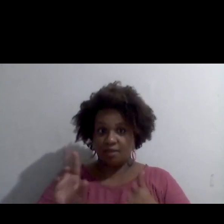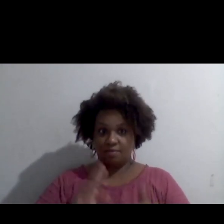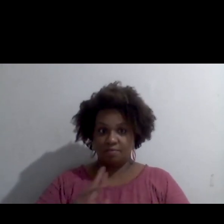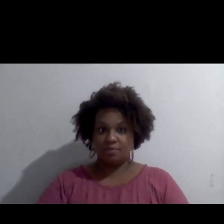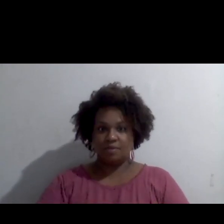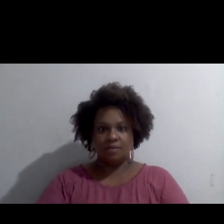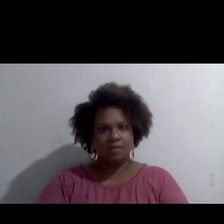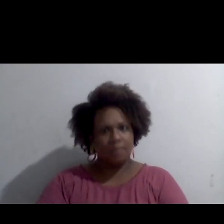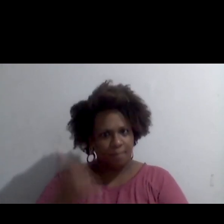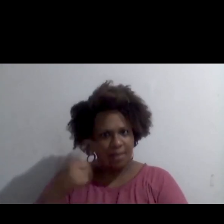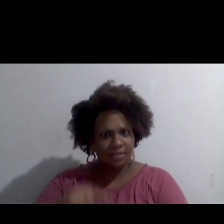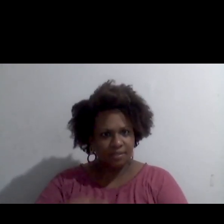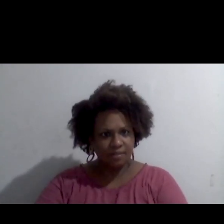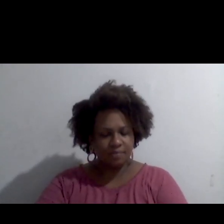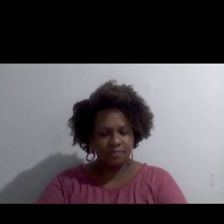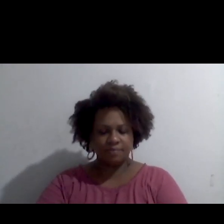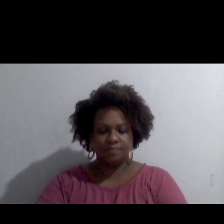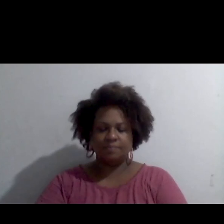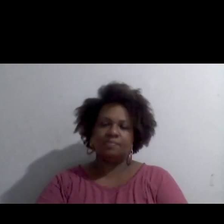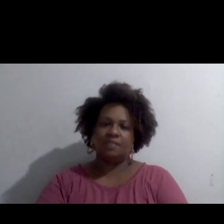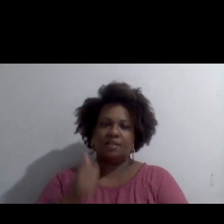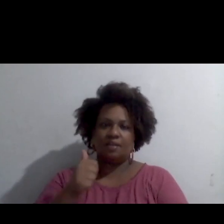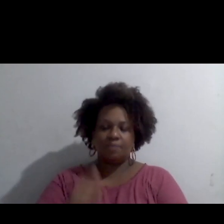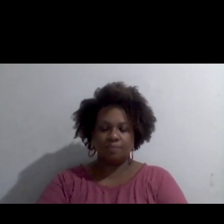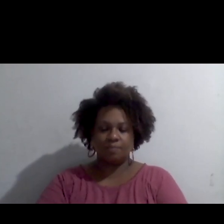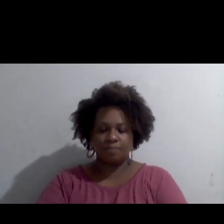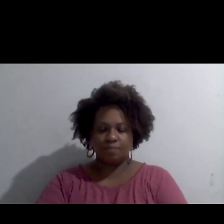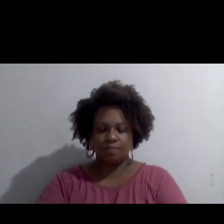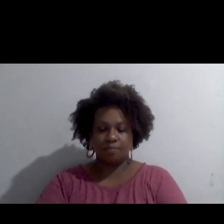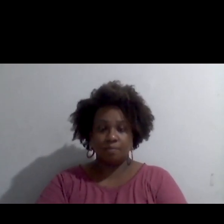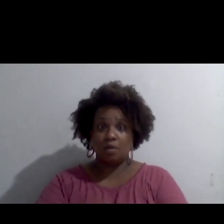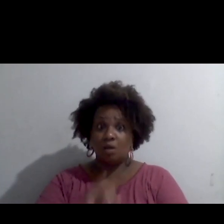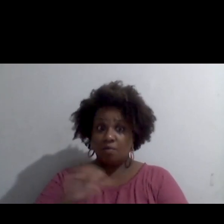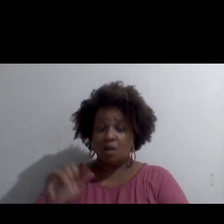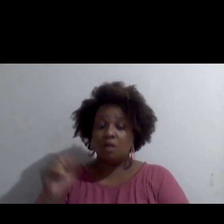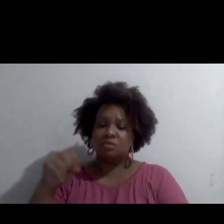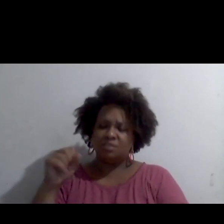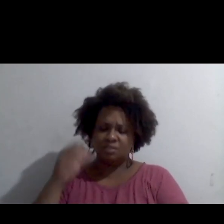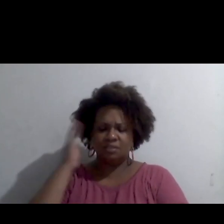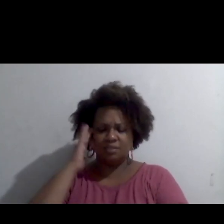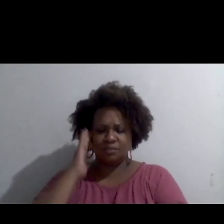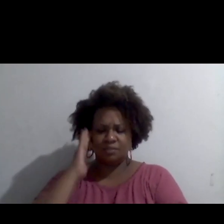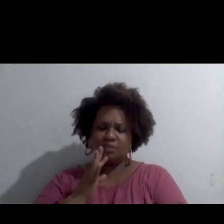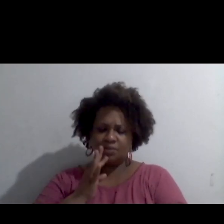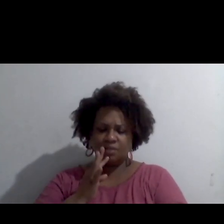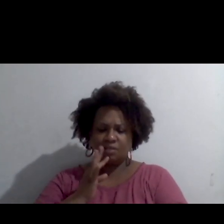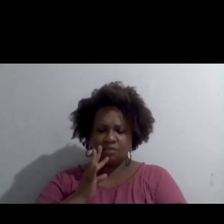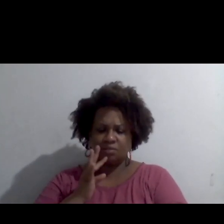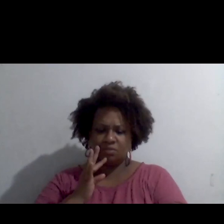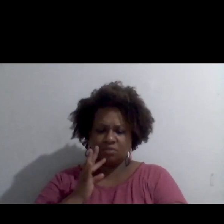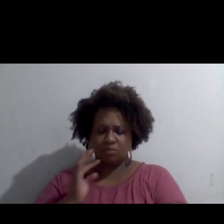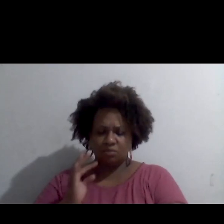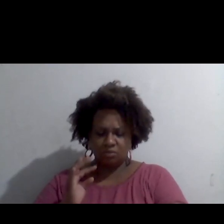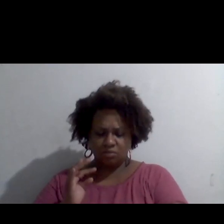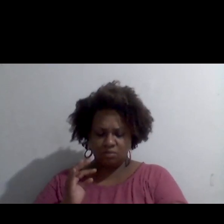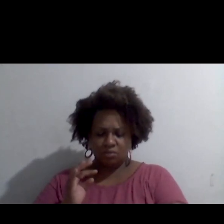Tem mais? Ah, tá. É só para sinalizar, sim, tenho conhecimento da carta. A carta, na verdade,